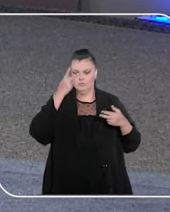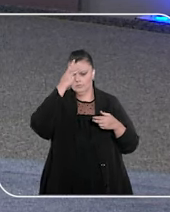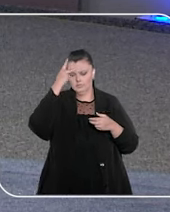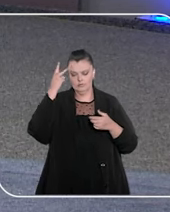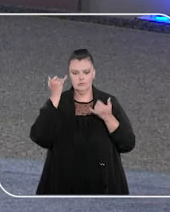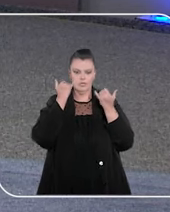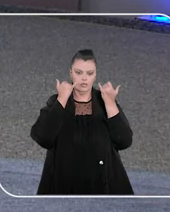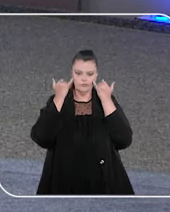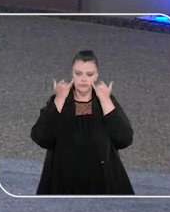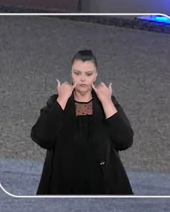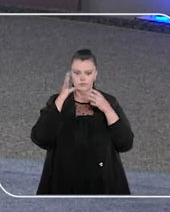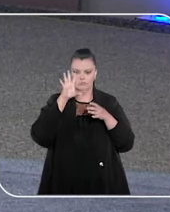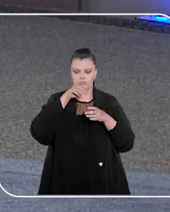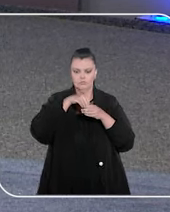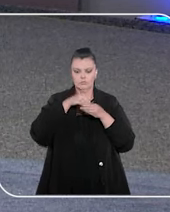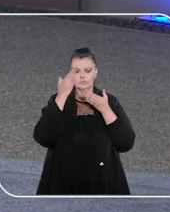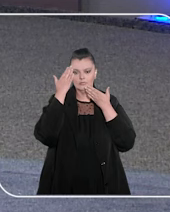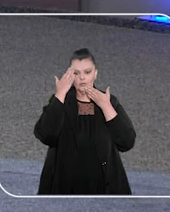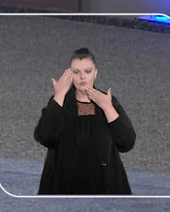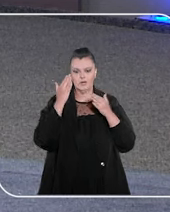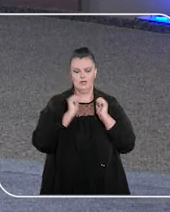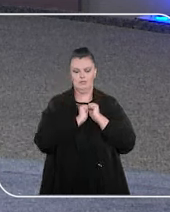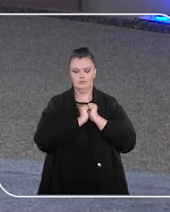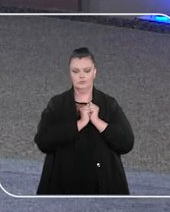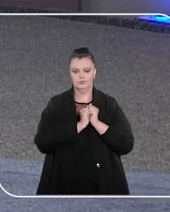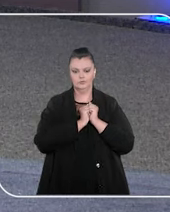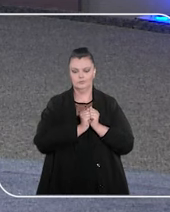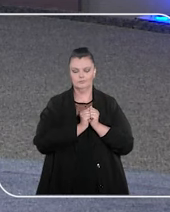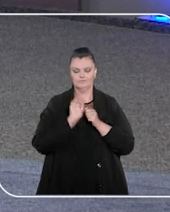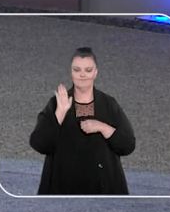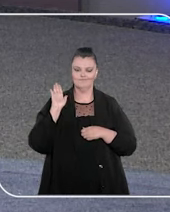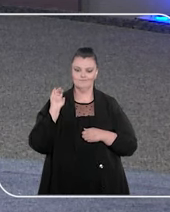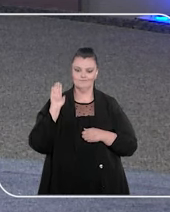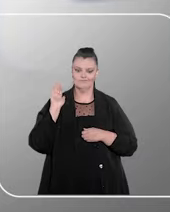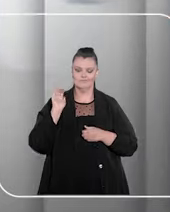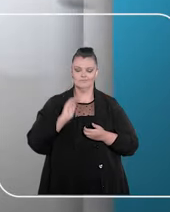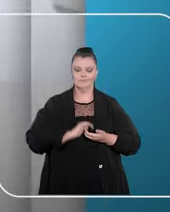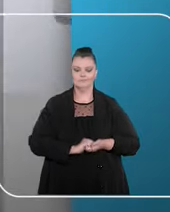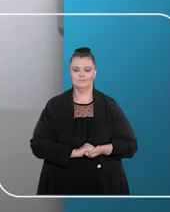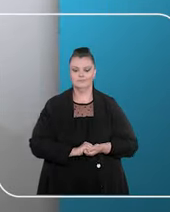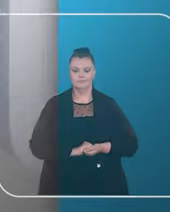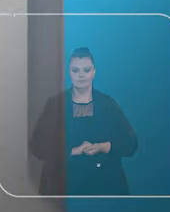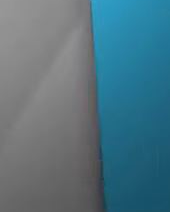ficarem bem informadas. Muito obrigado pela companhia. Tchau, tchau.